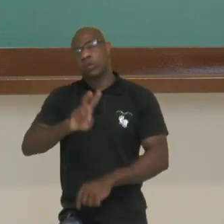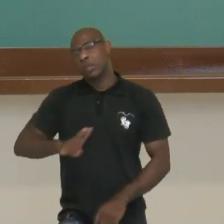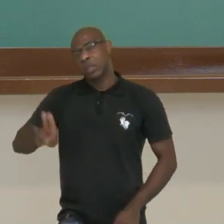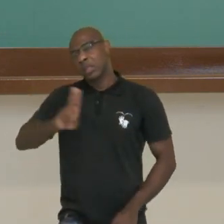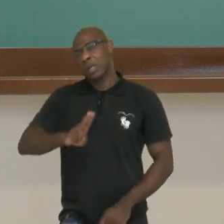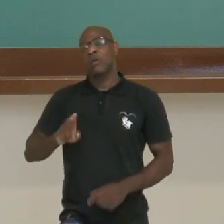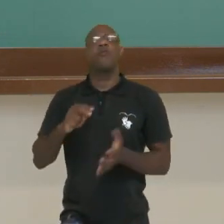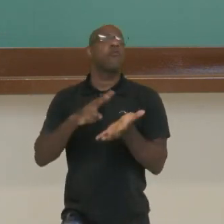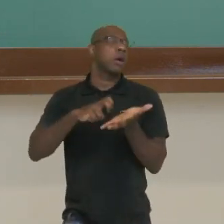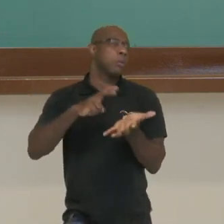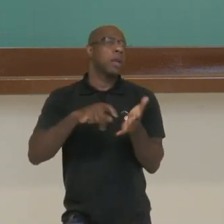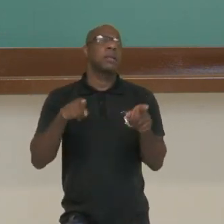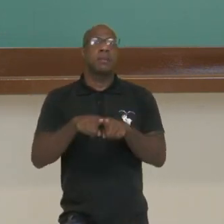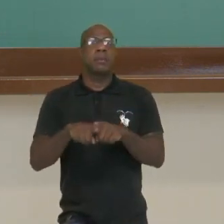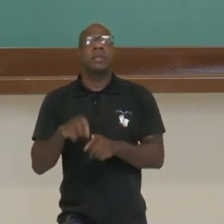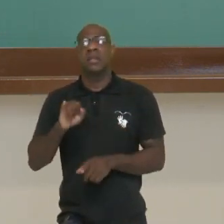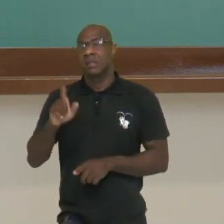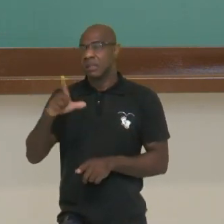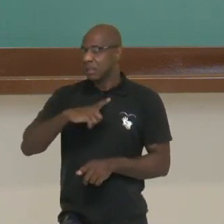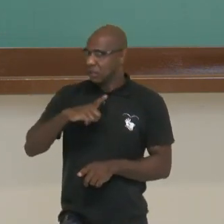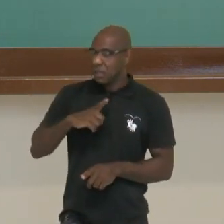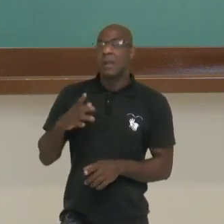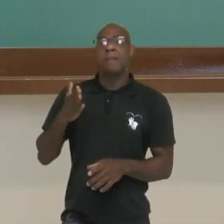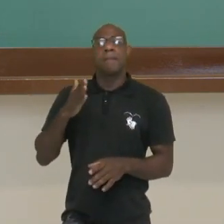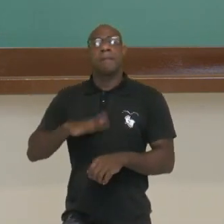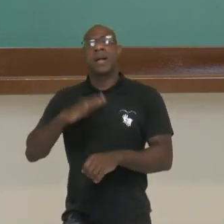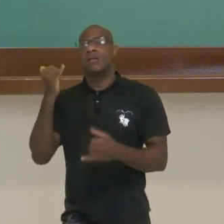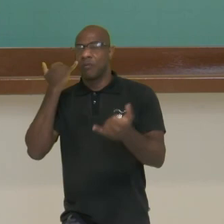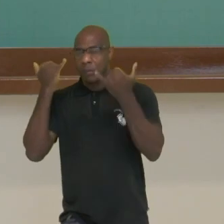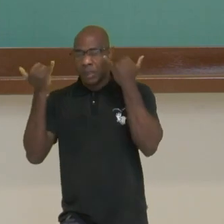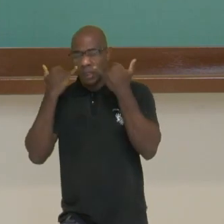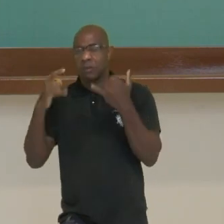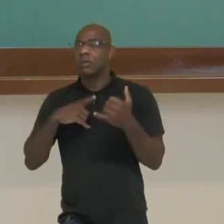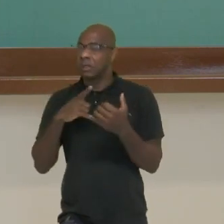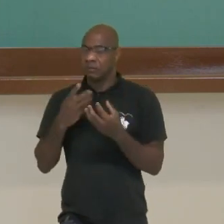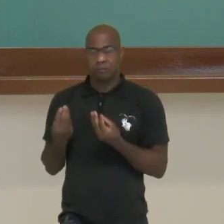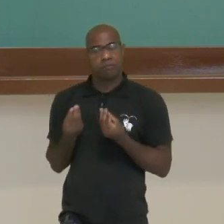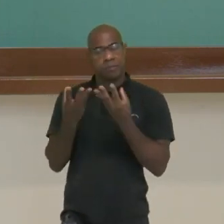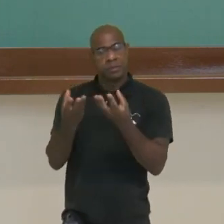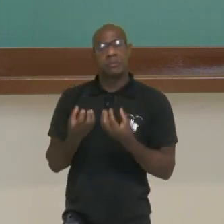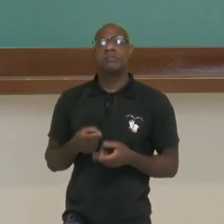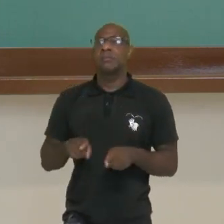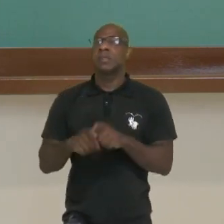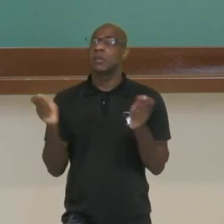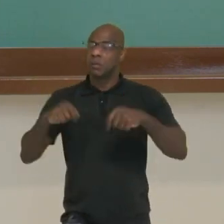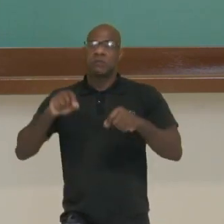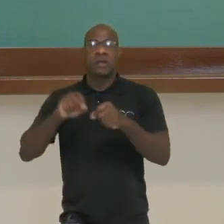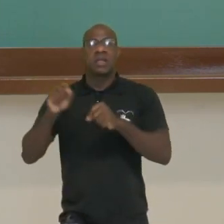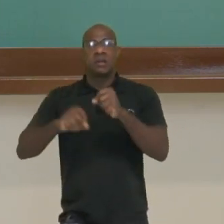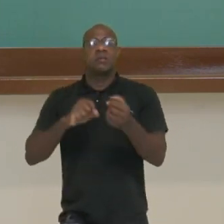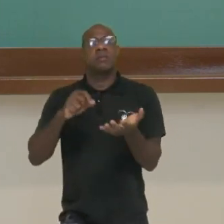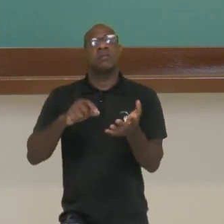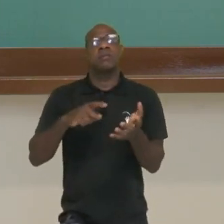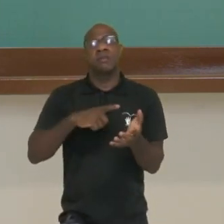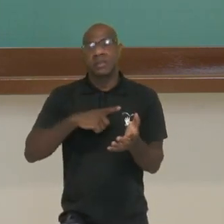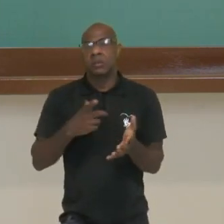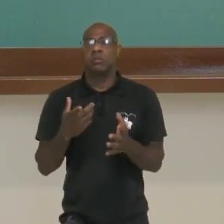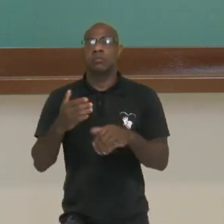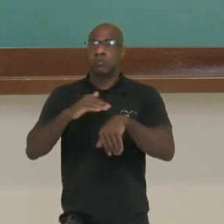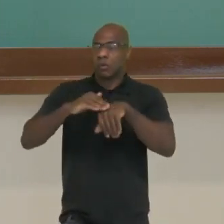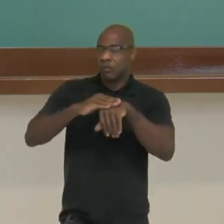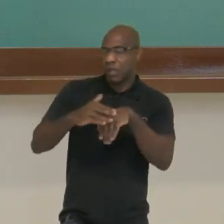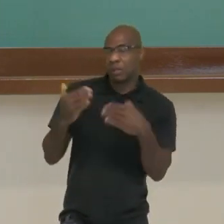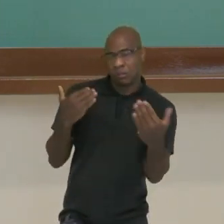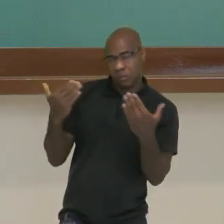o vocabulário que vocês já têm, mais a informação que vocês estão recebendo, para que nós possamos fazer ter um diálogo,